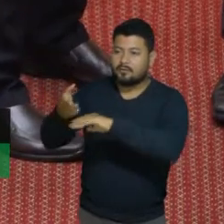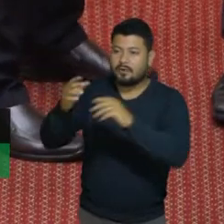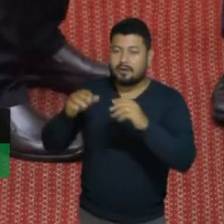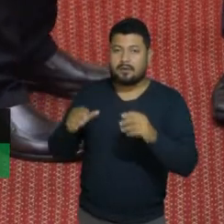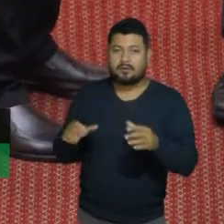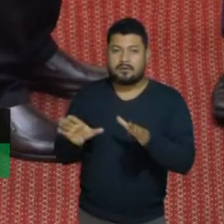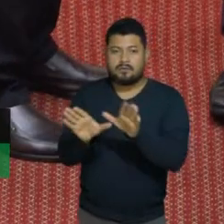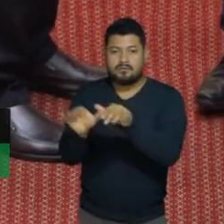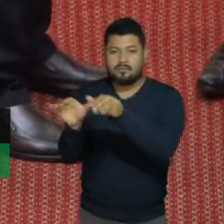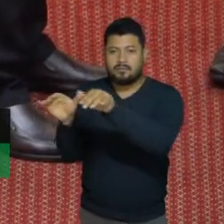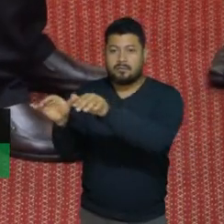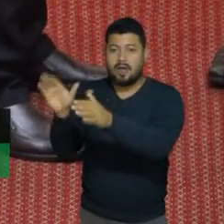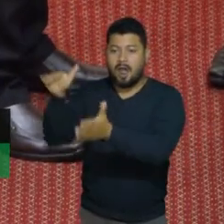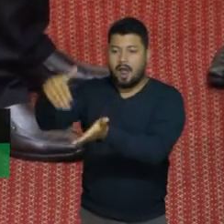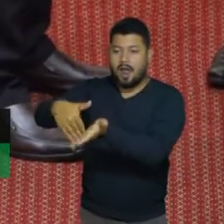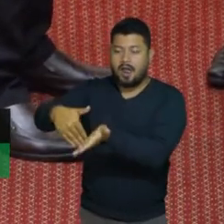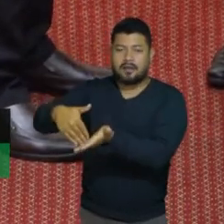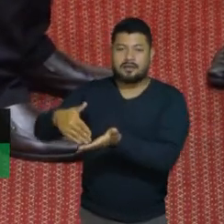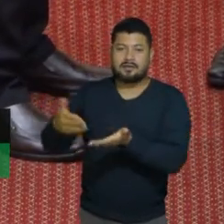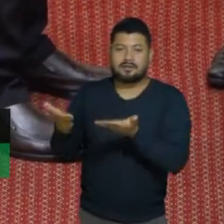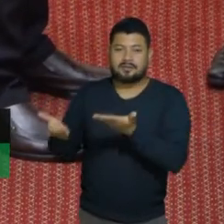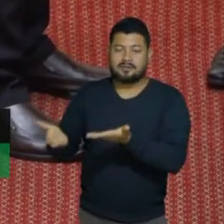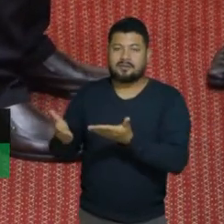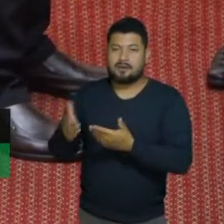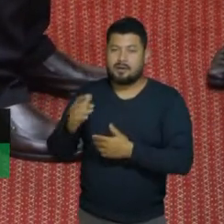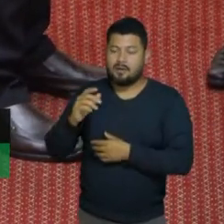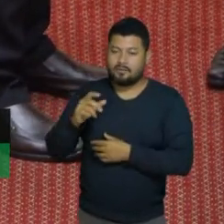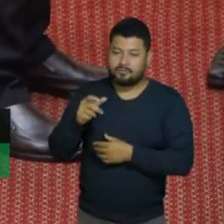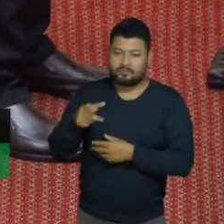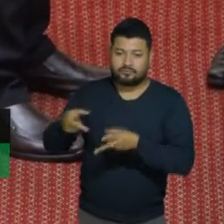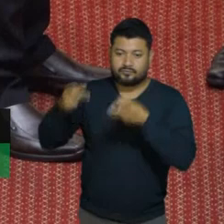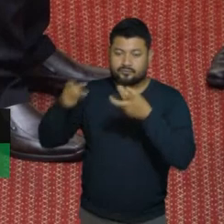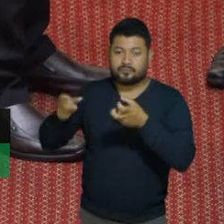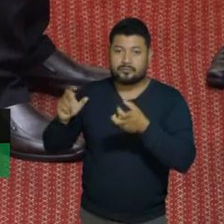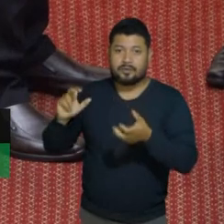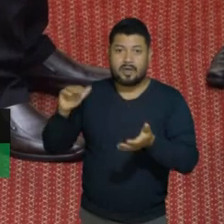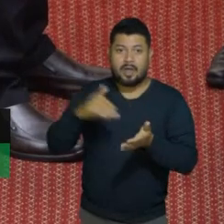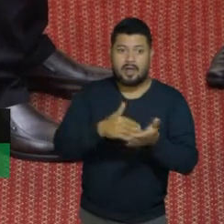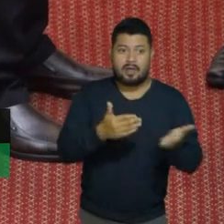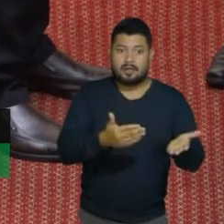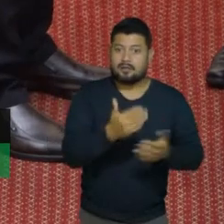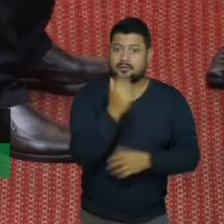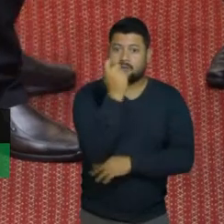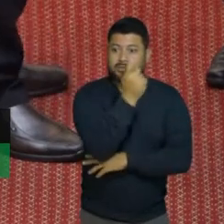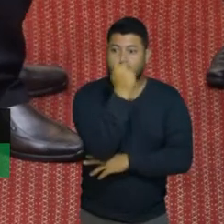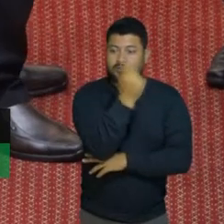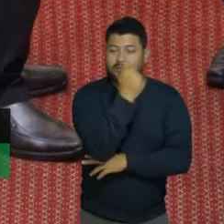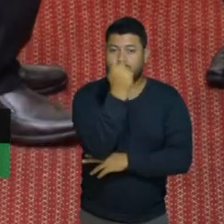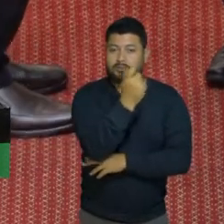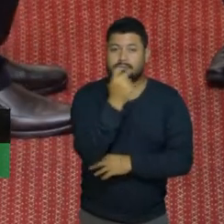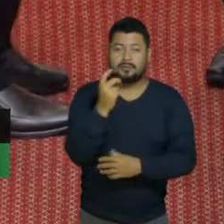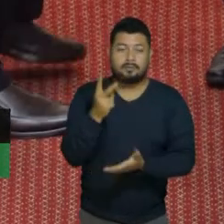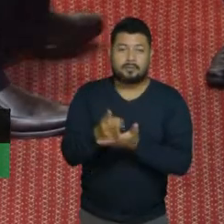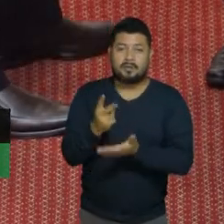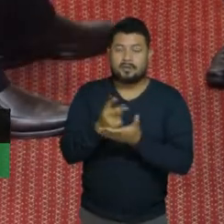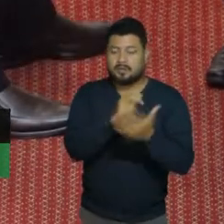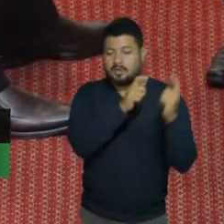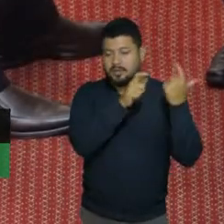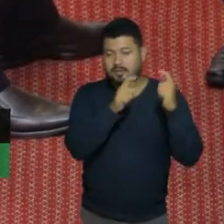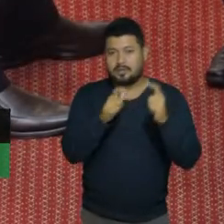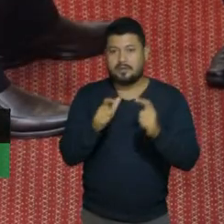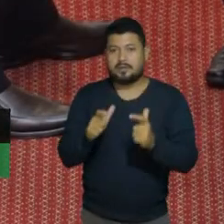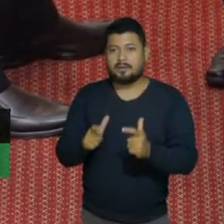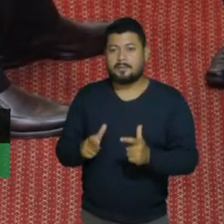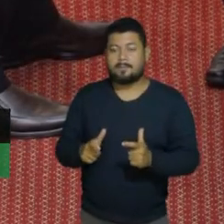dos Festivais, que é o Festival da Música Nativista, que mantém a essência da tradição dentro da programação da Festa do Pinhão.